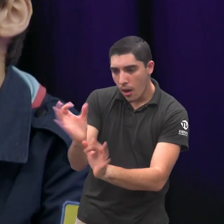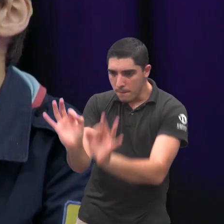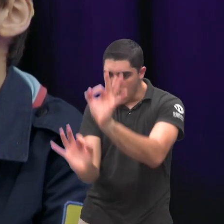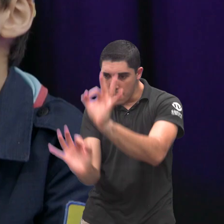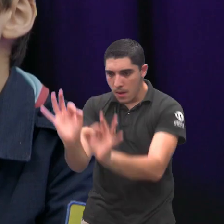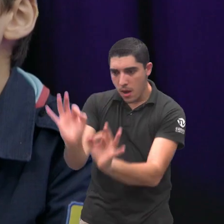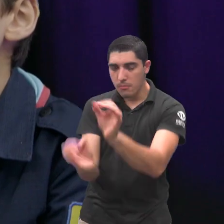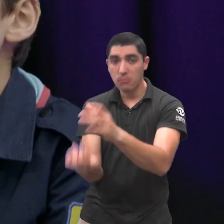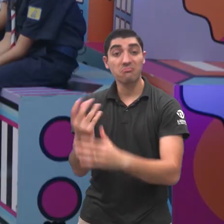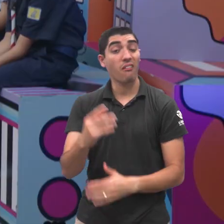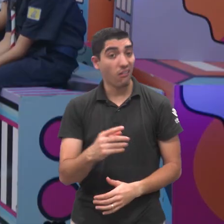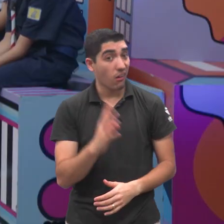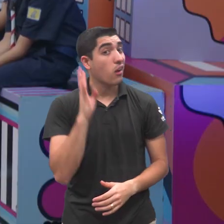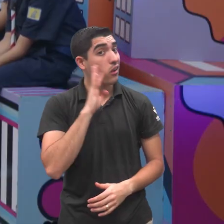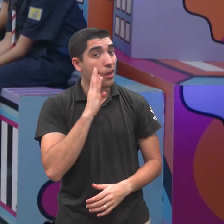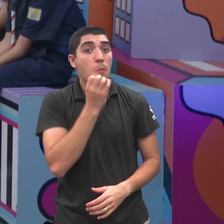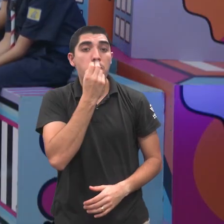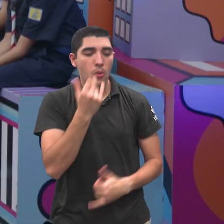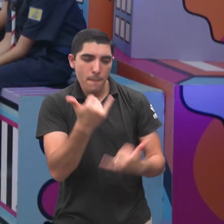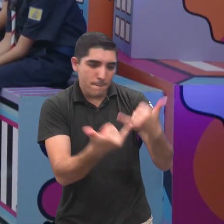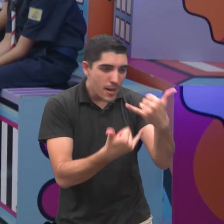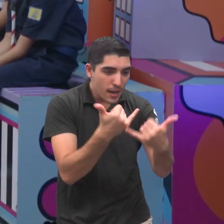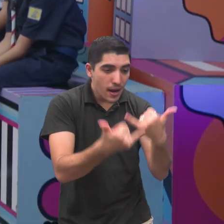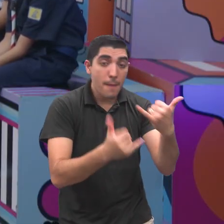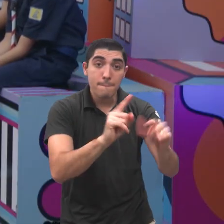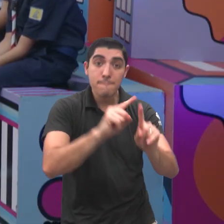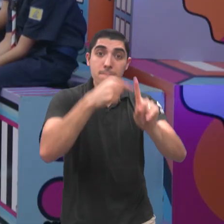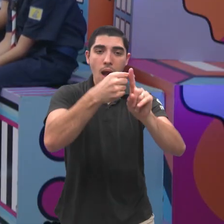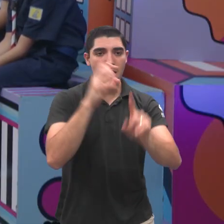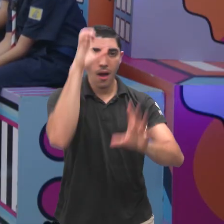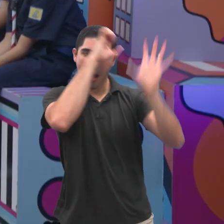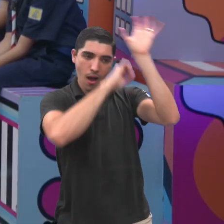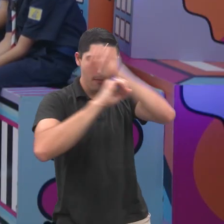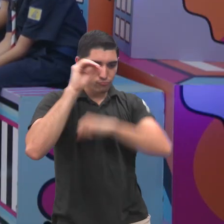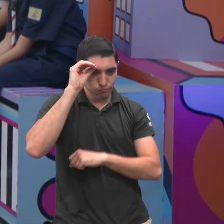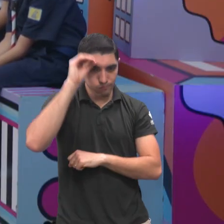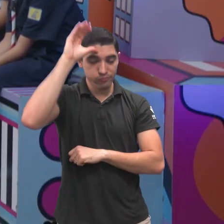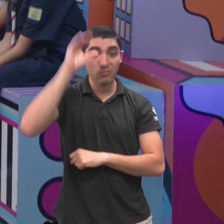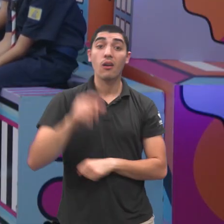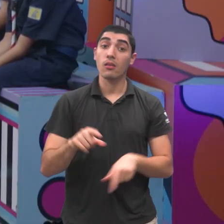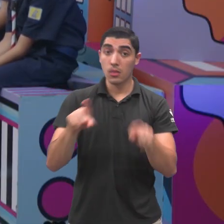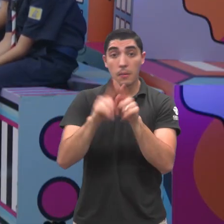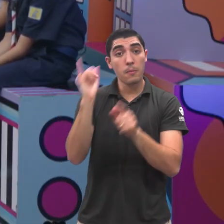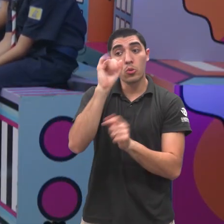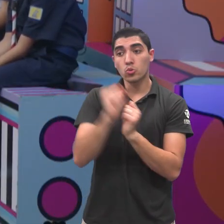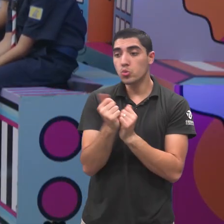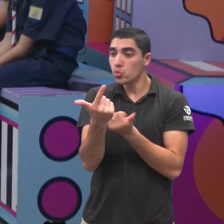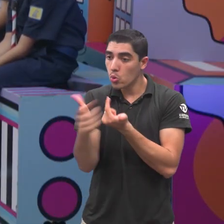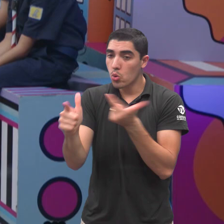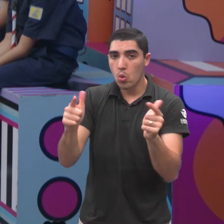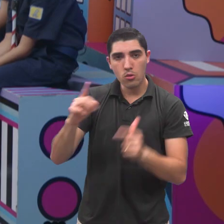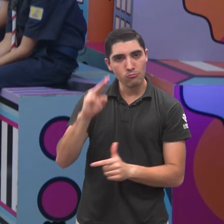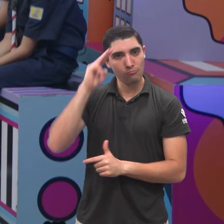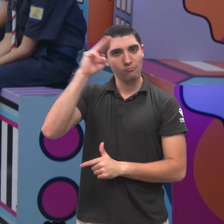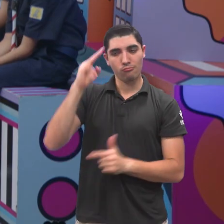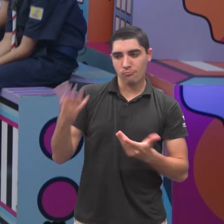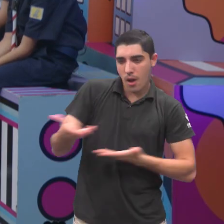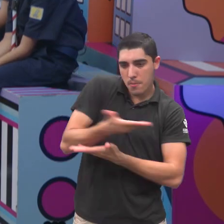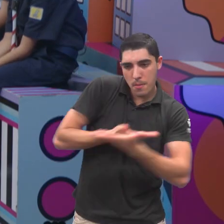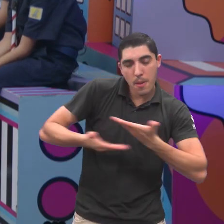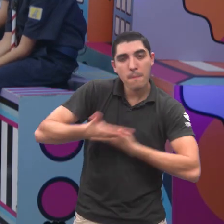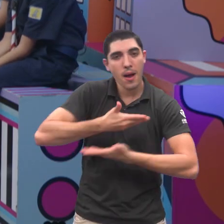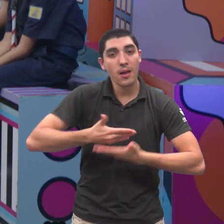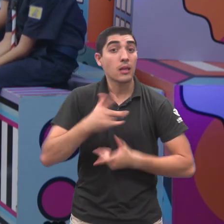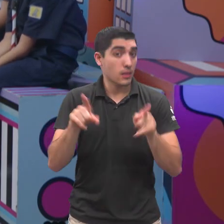Vai brincando e vai aprendendo ao mesmo tempo, o que é ótimo também, né? Com certeza, e interagindo também com os outros Exato. escoteiros e com os outros